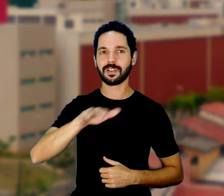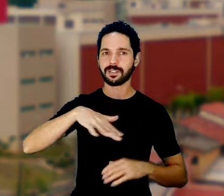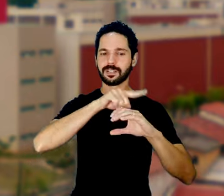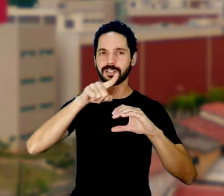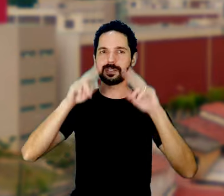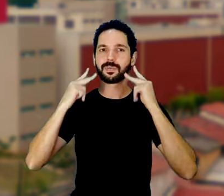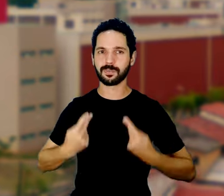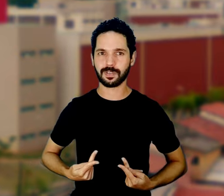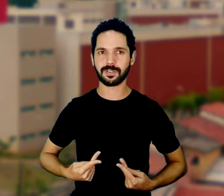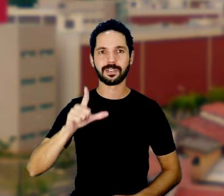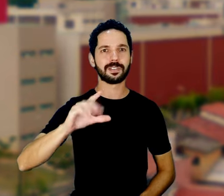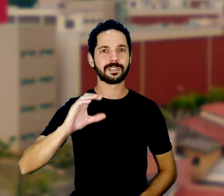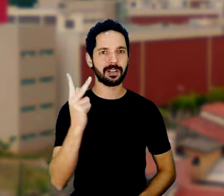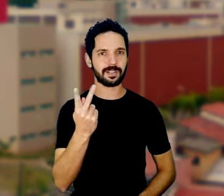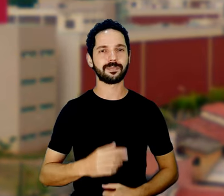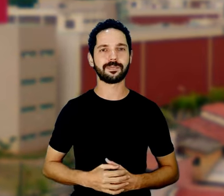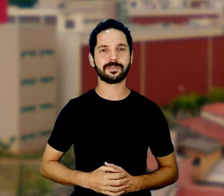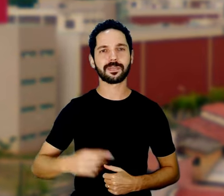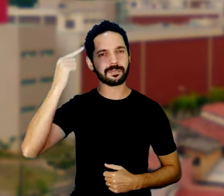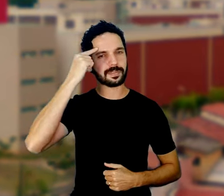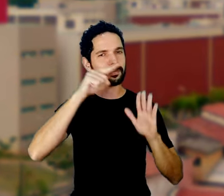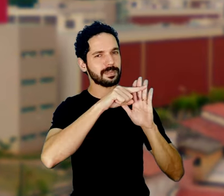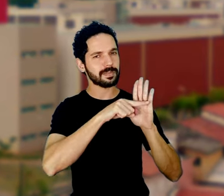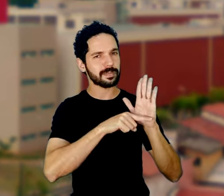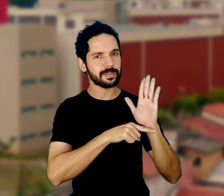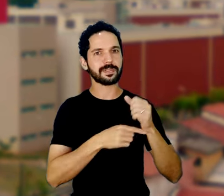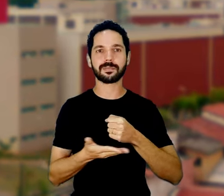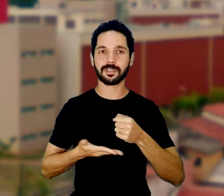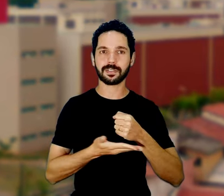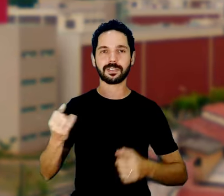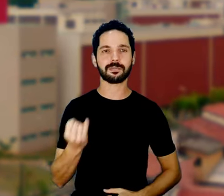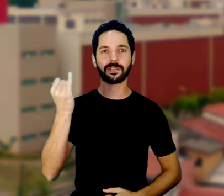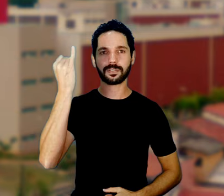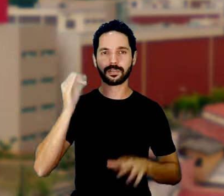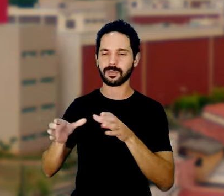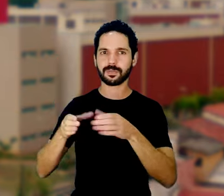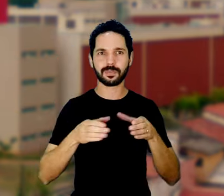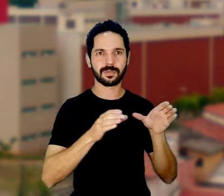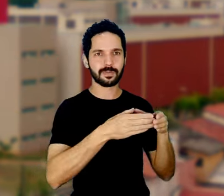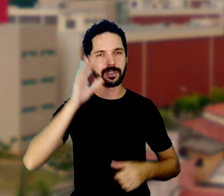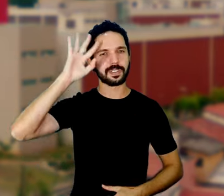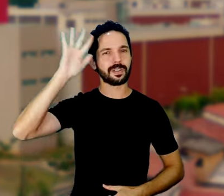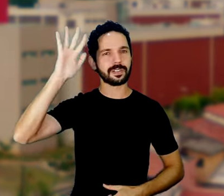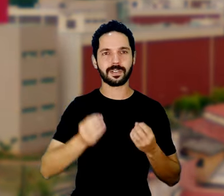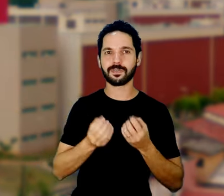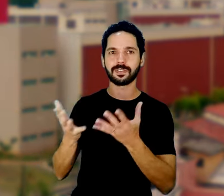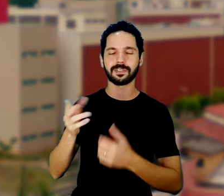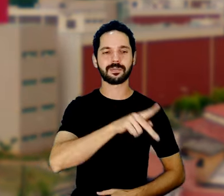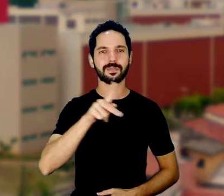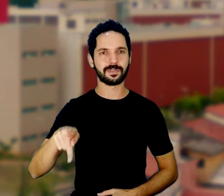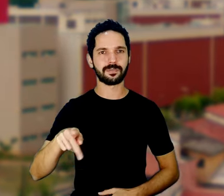de ciências humanas. A LCH foi pensada com base em importantes conjuntos teóricos para a formação de